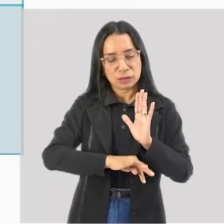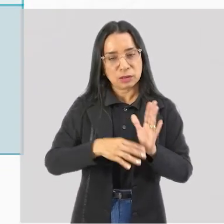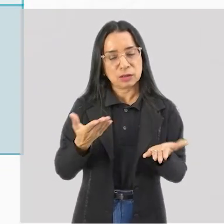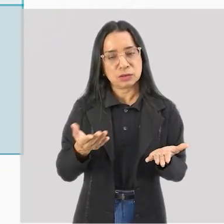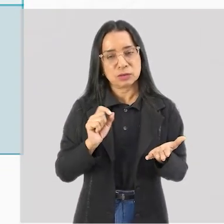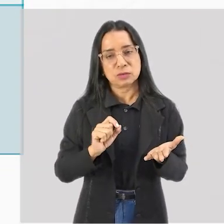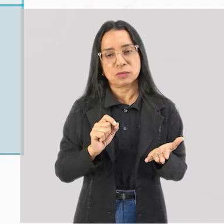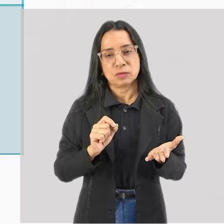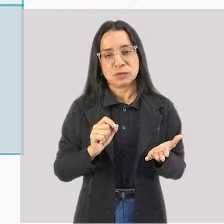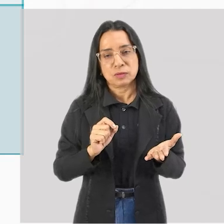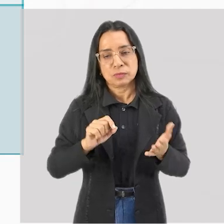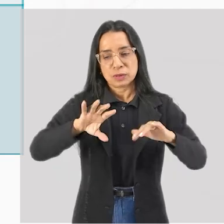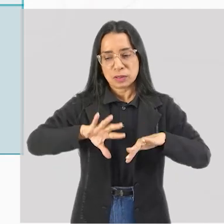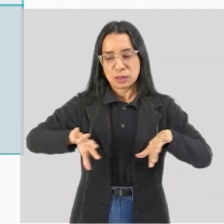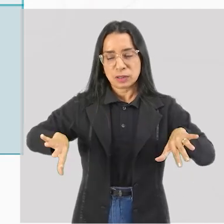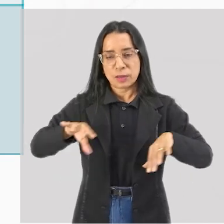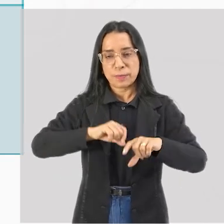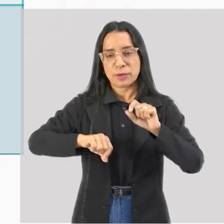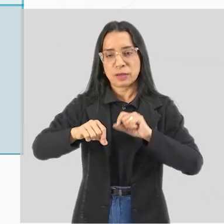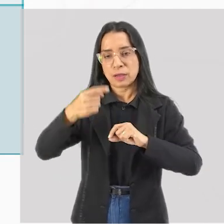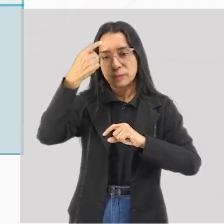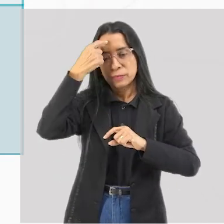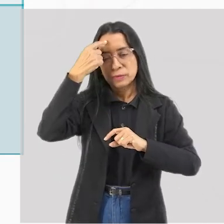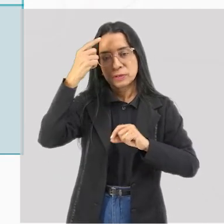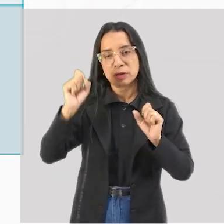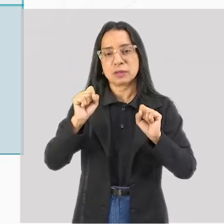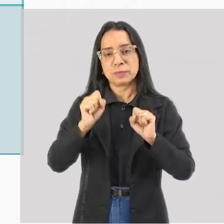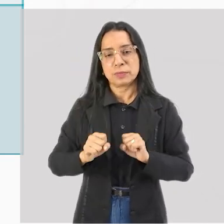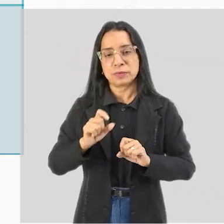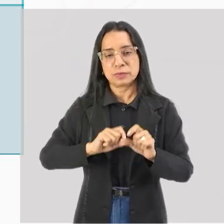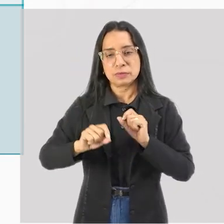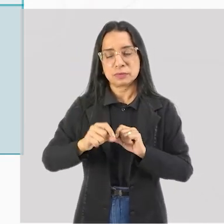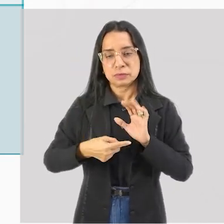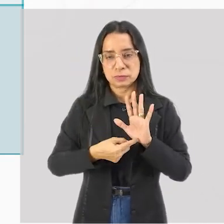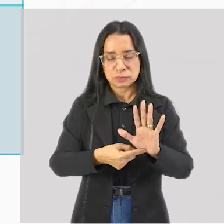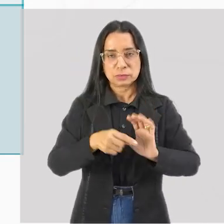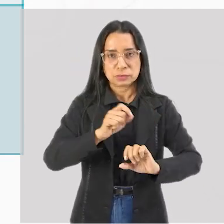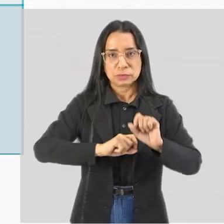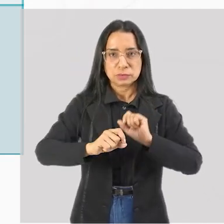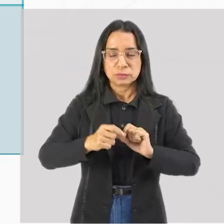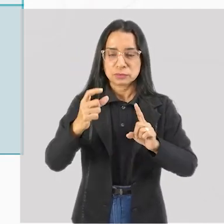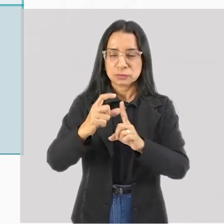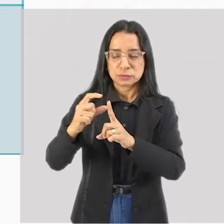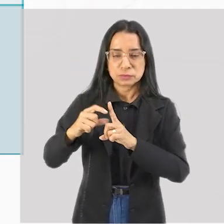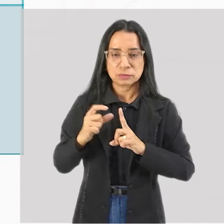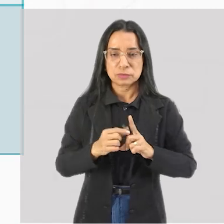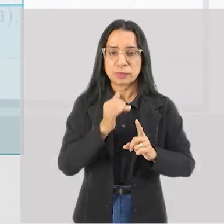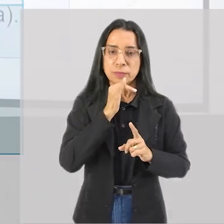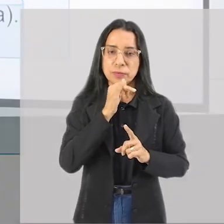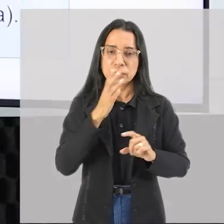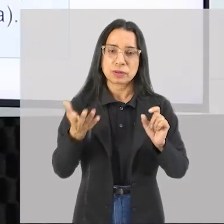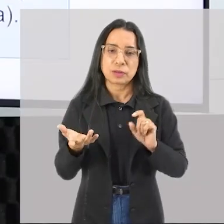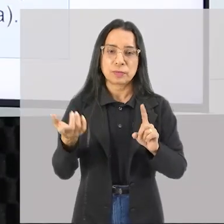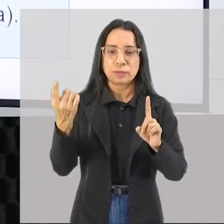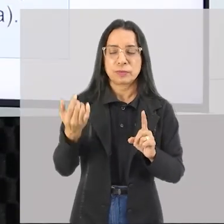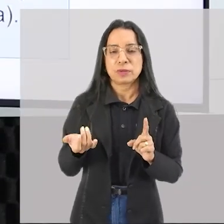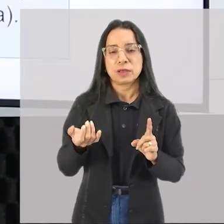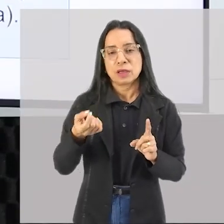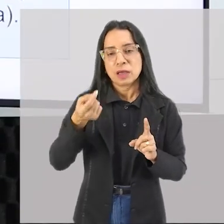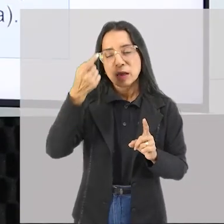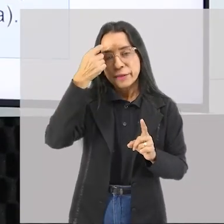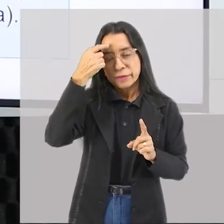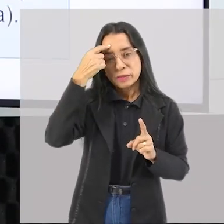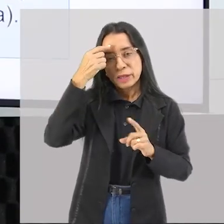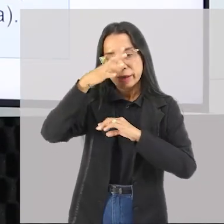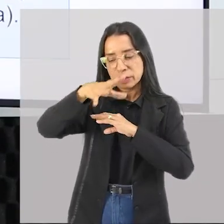textual, aí nós vamos separar por ideias que podem ser indicadas com essas palavras. Então, por exemplo, ideia de adição. Qual